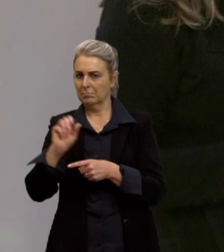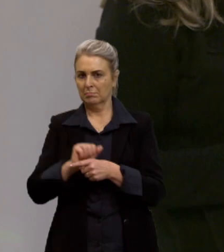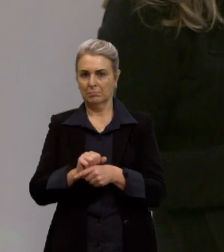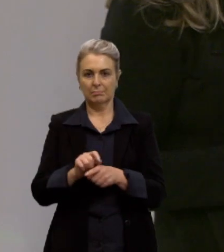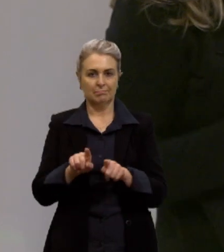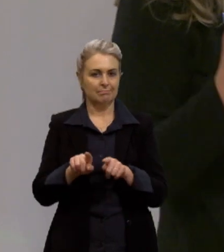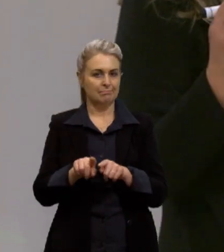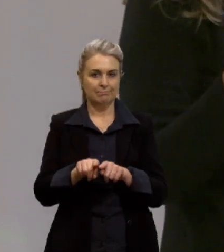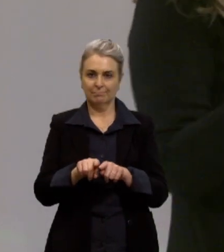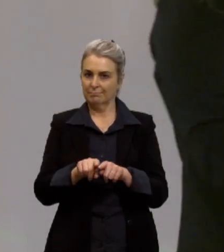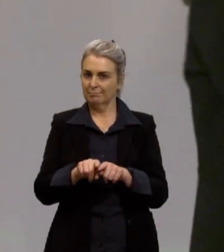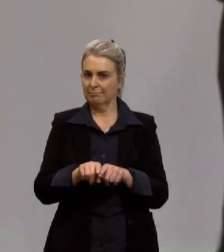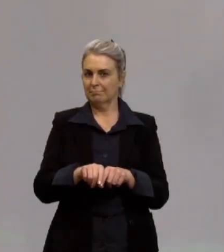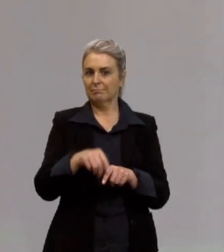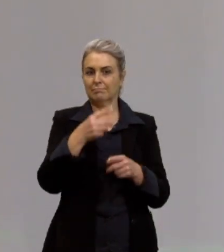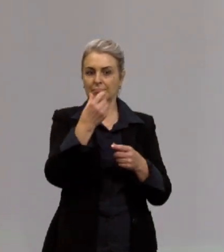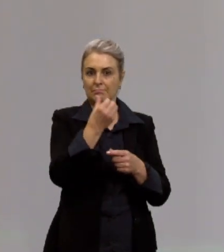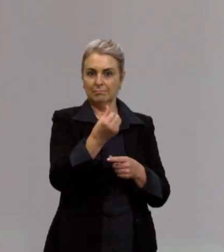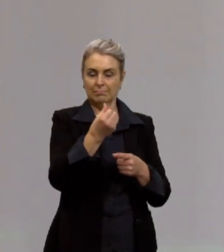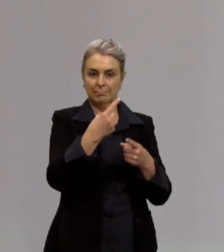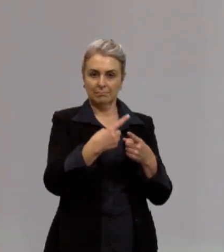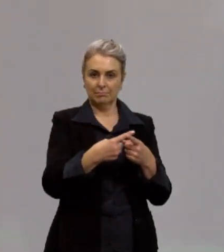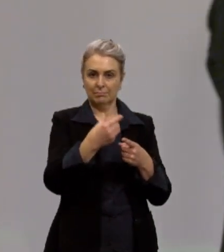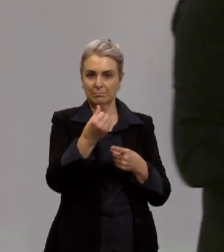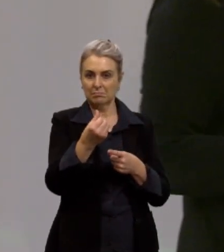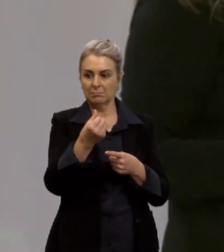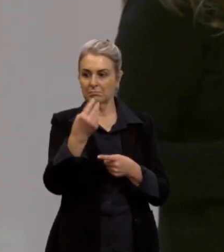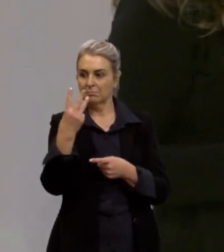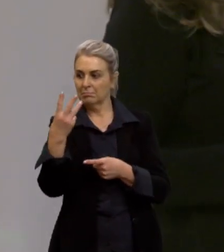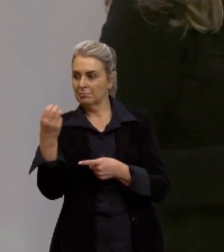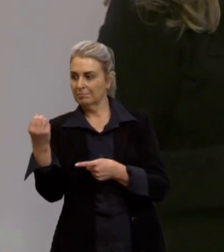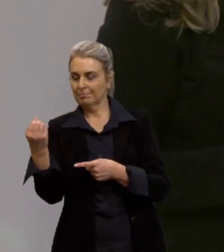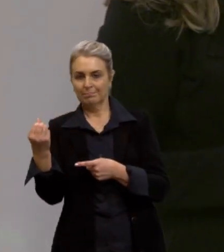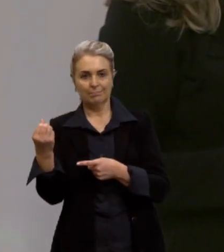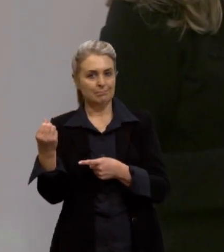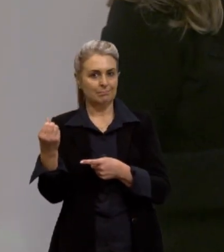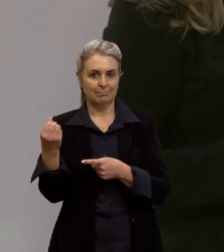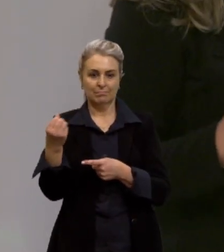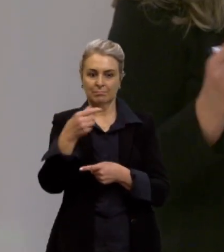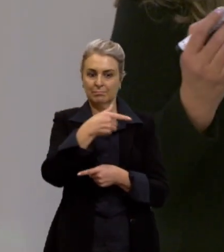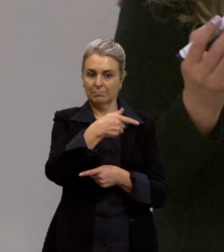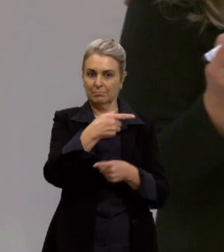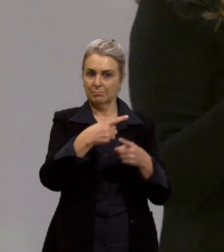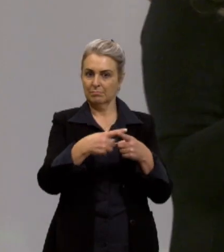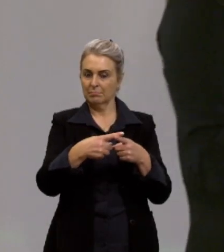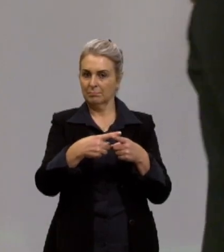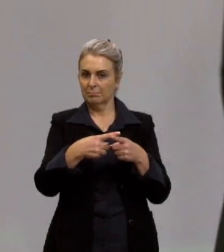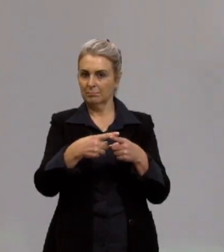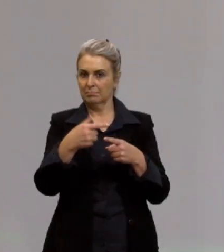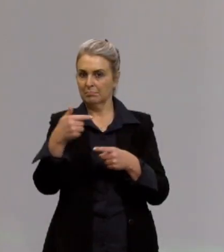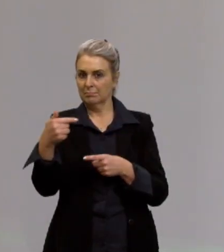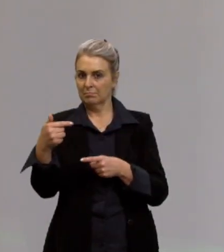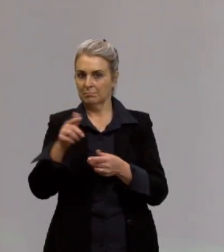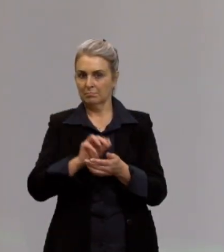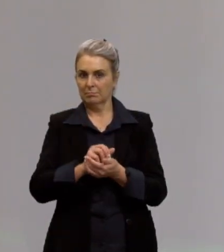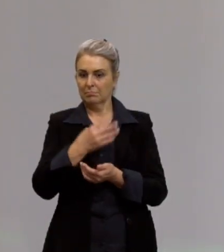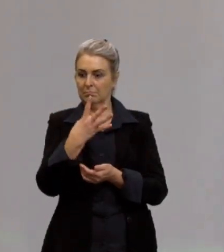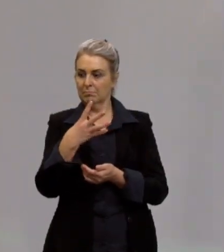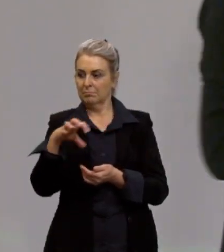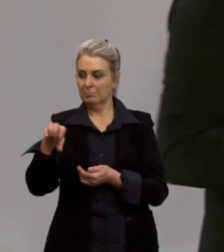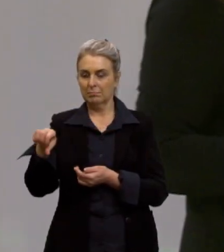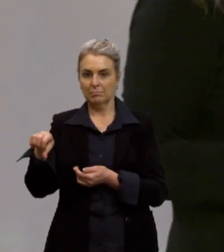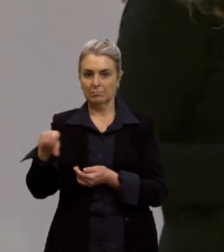6 vezes 6, 36. Não é. 7 vezes 7, 49. Não